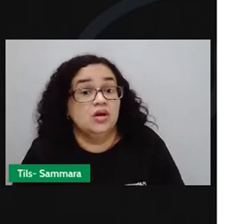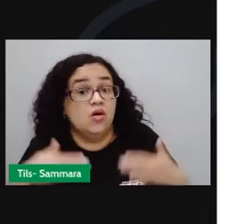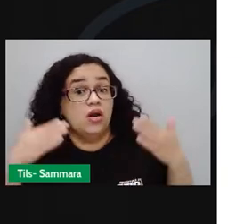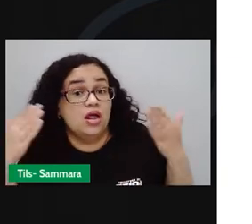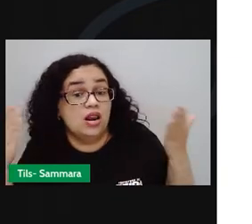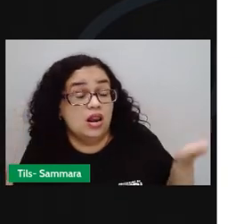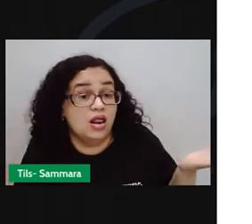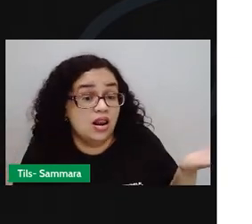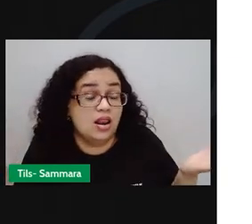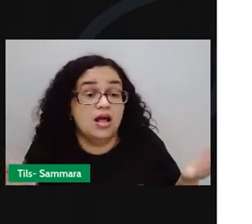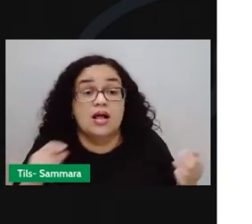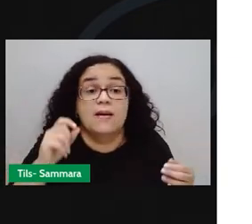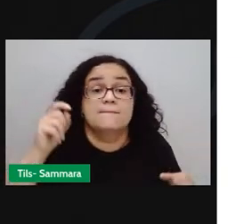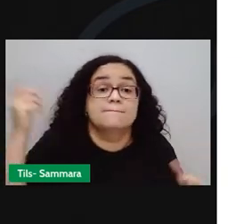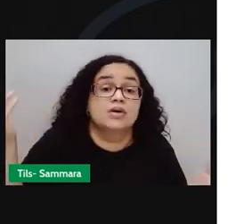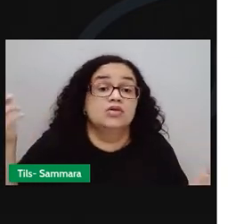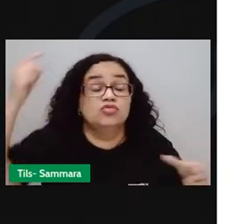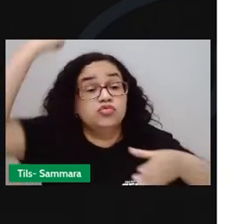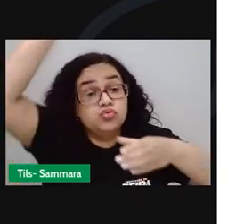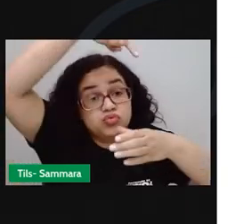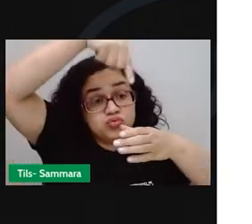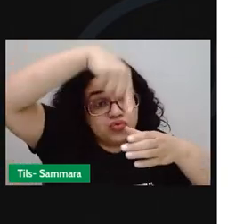Olha, a bolinha de gude, então,